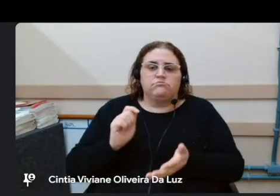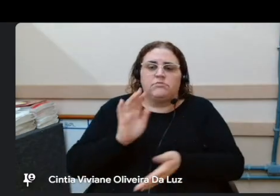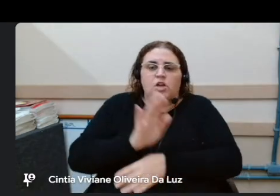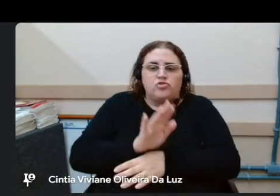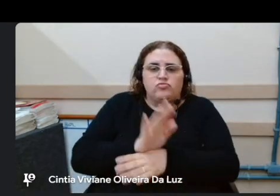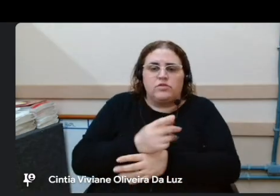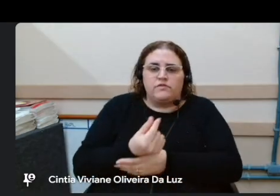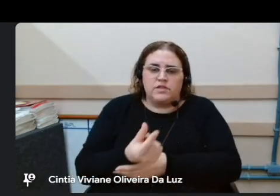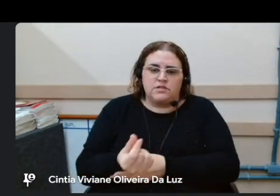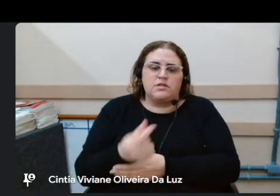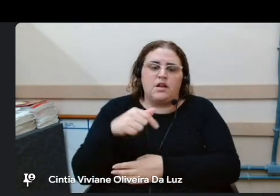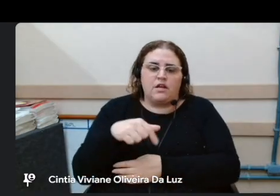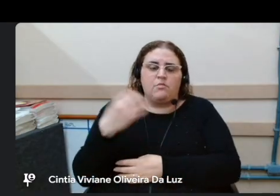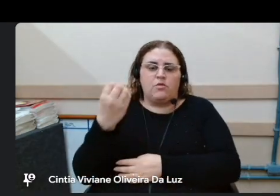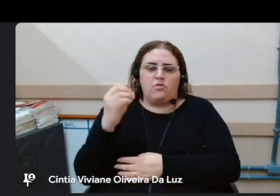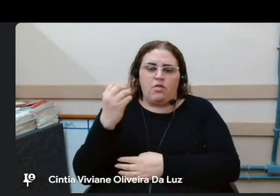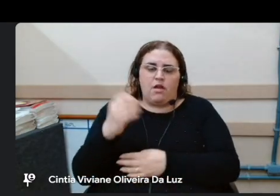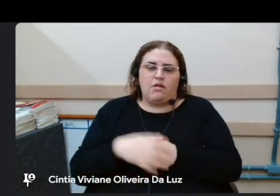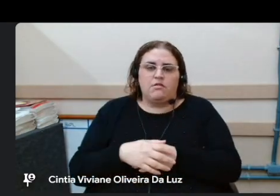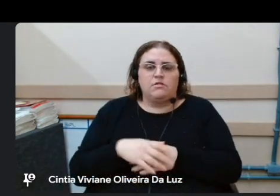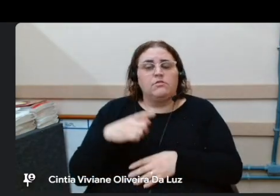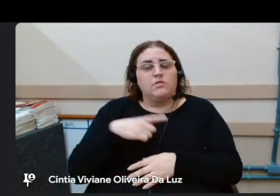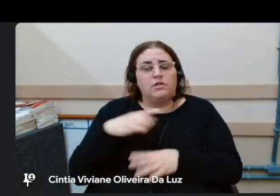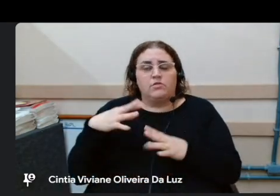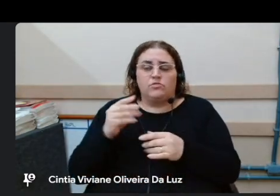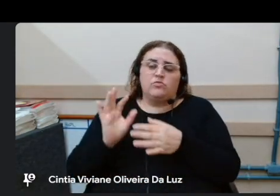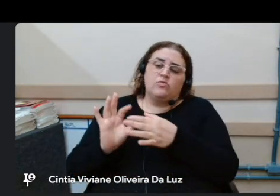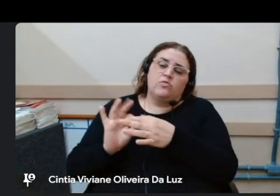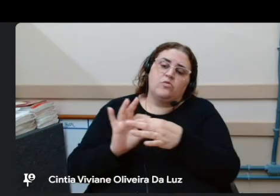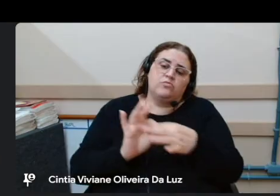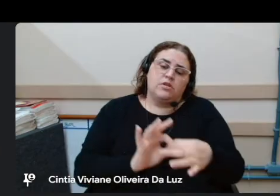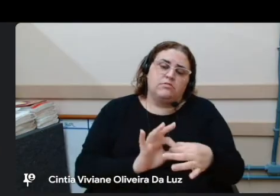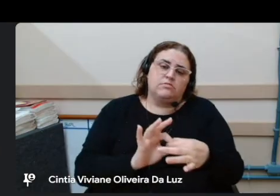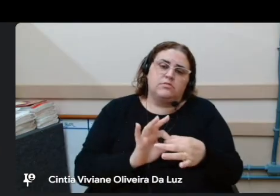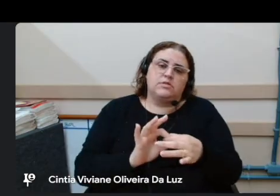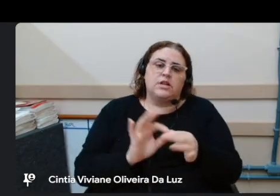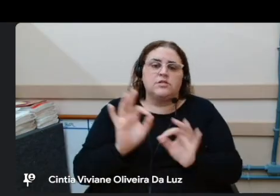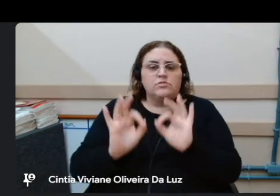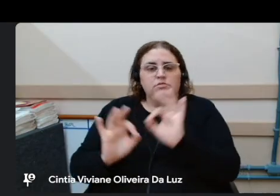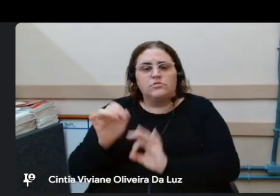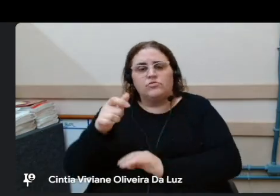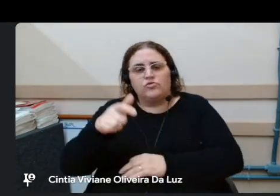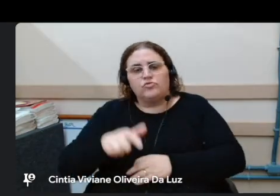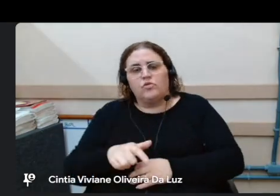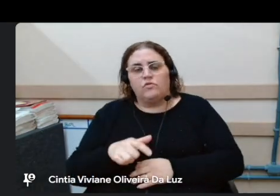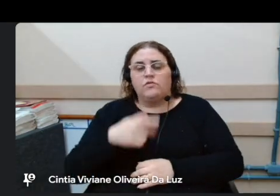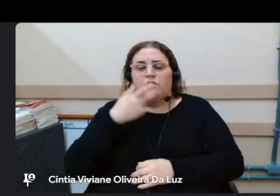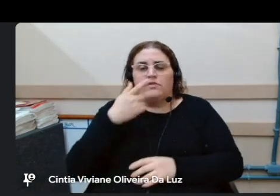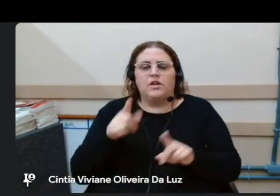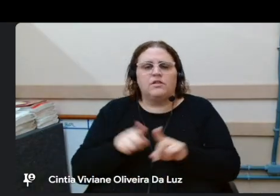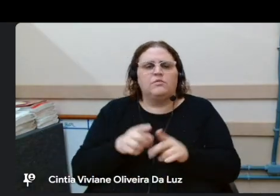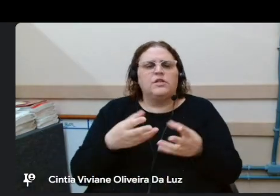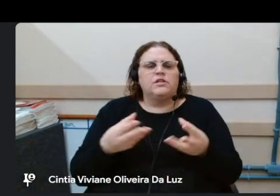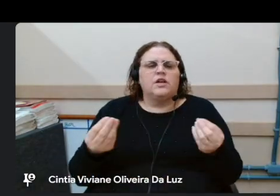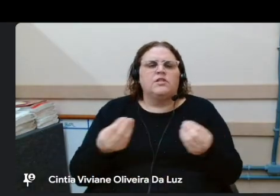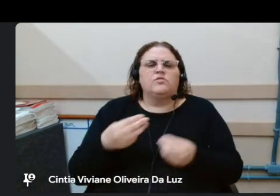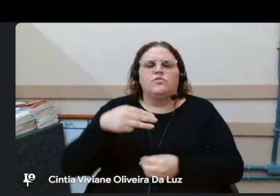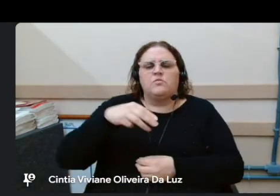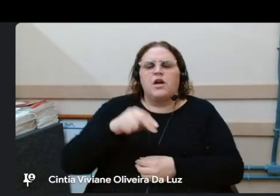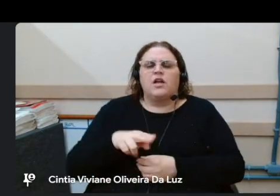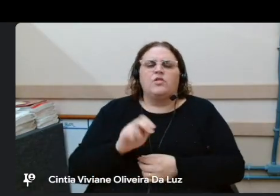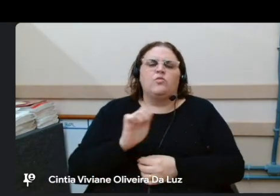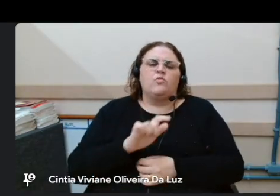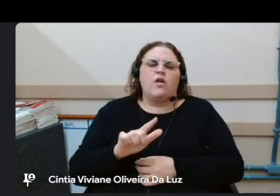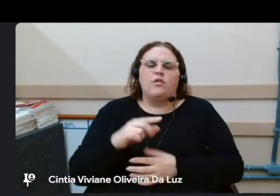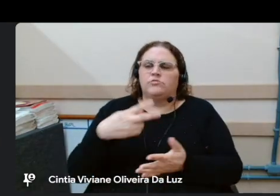patrocínios hoje em Porto Alegre eh então é todo um contexto que tá se remodelando Inclusive eu falei